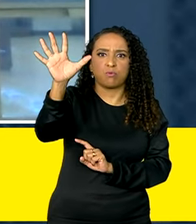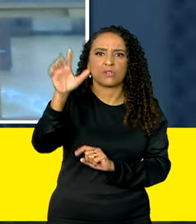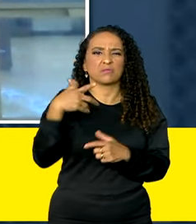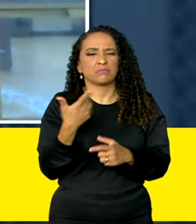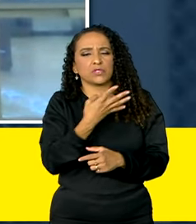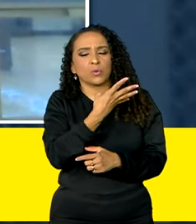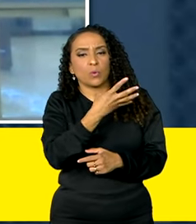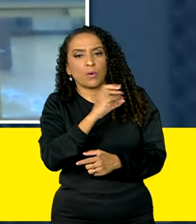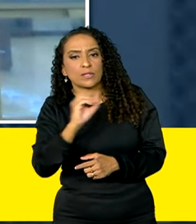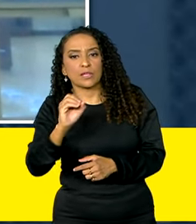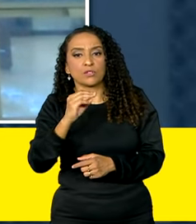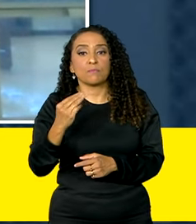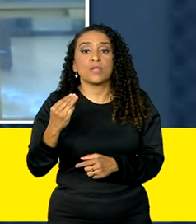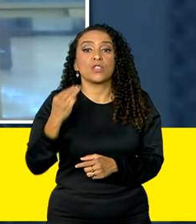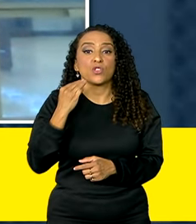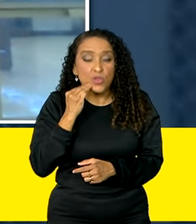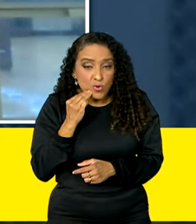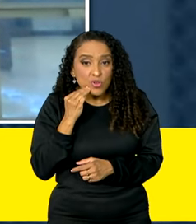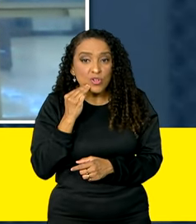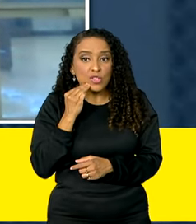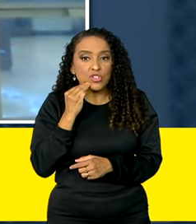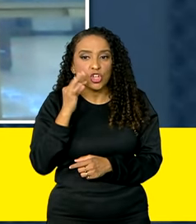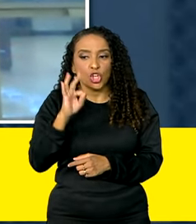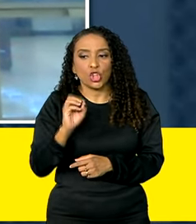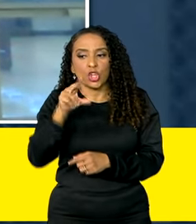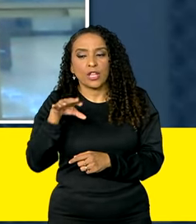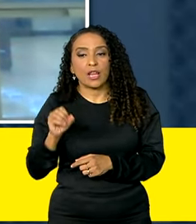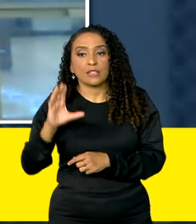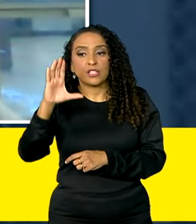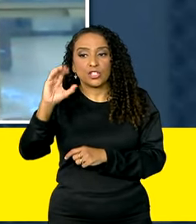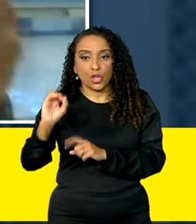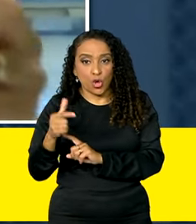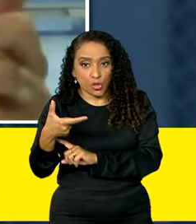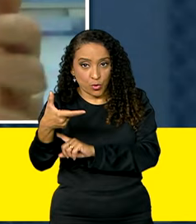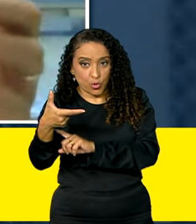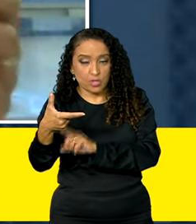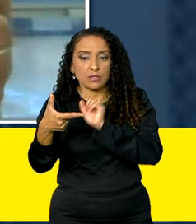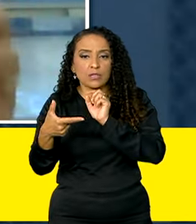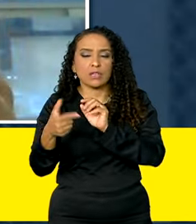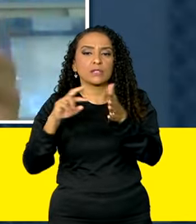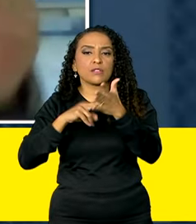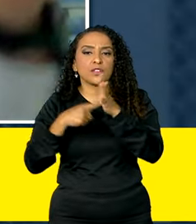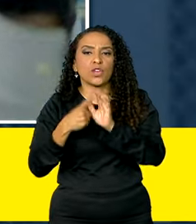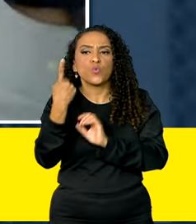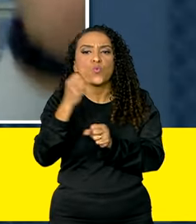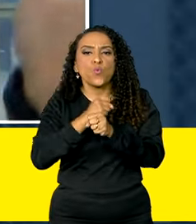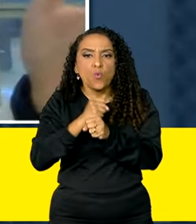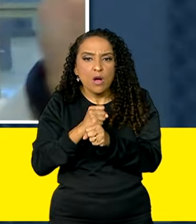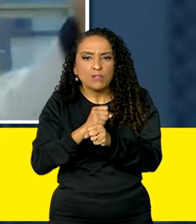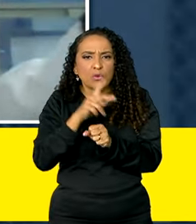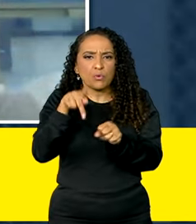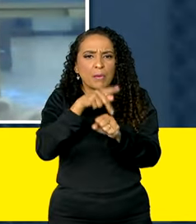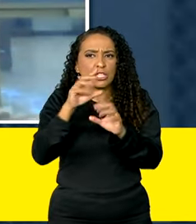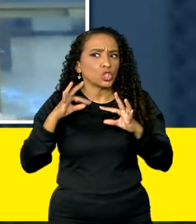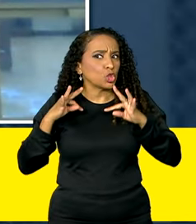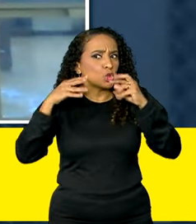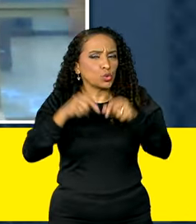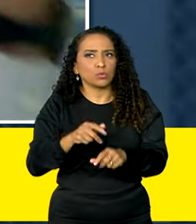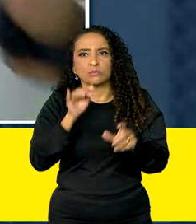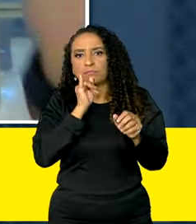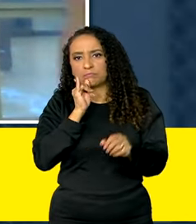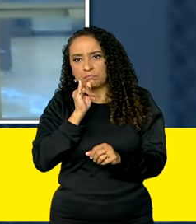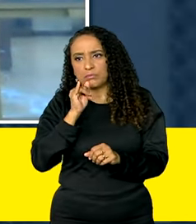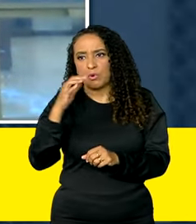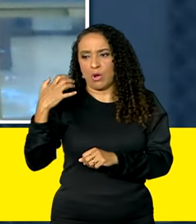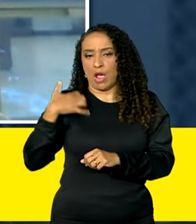de 400 milhões de toneladas de CO2, que corresponde à emissão de um ano de um país inteiro, como a Argentina,